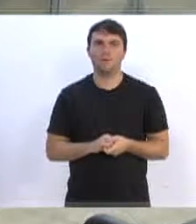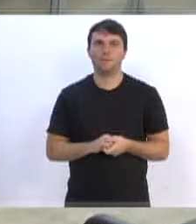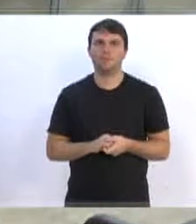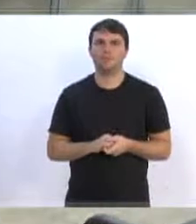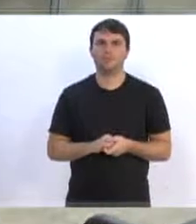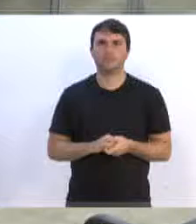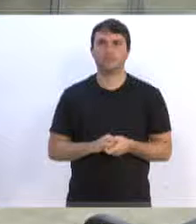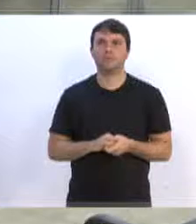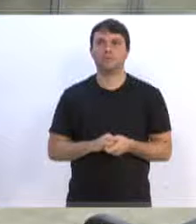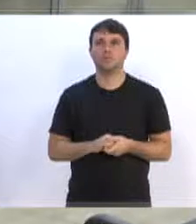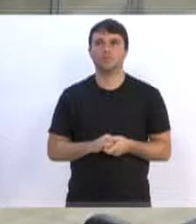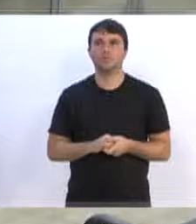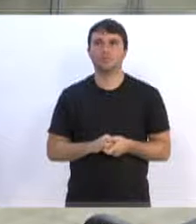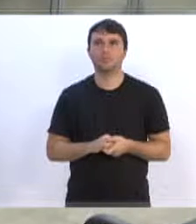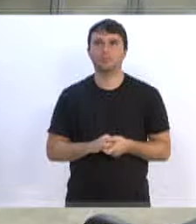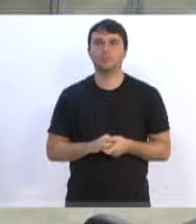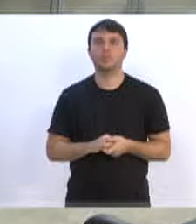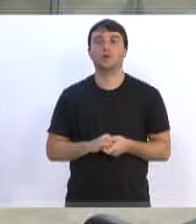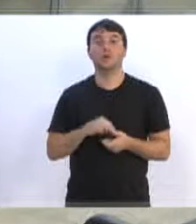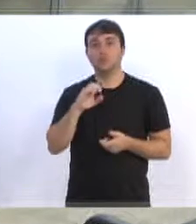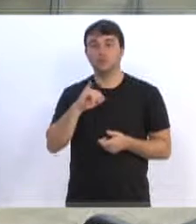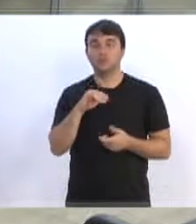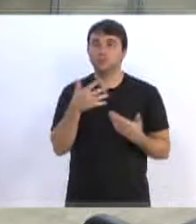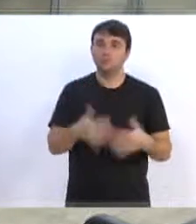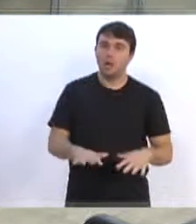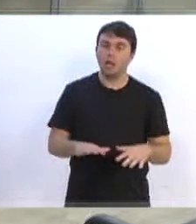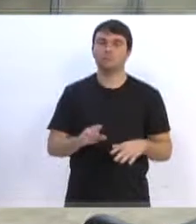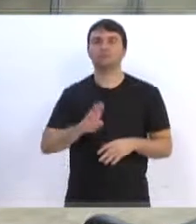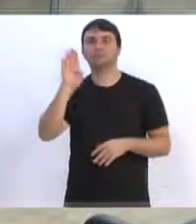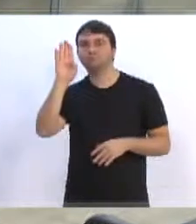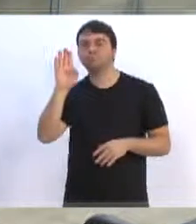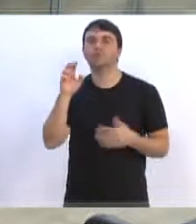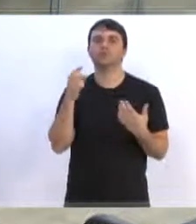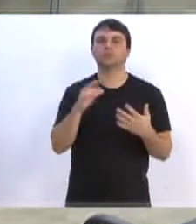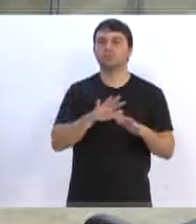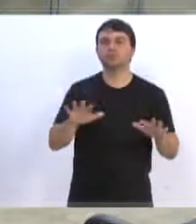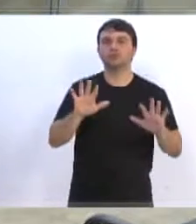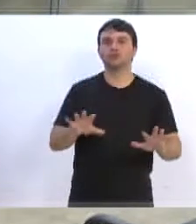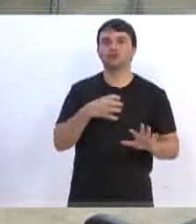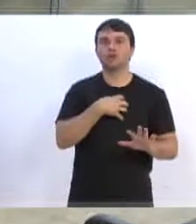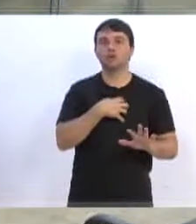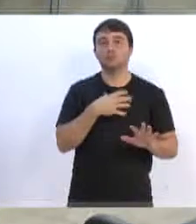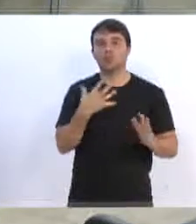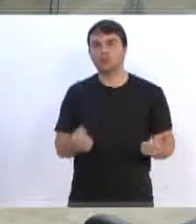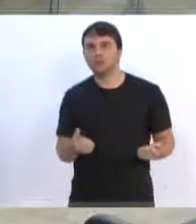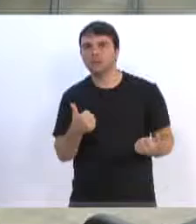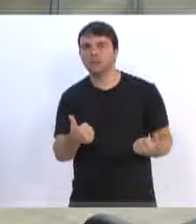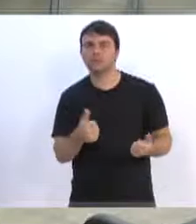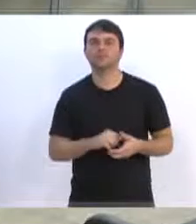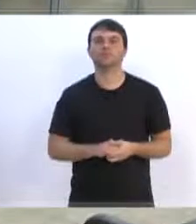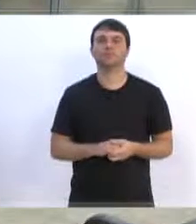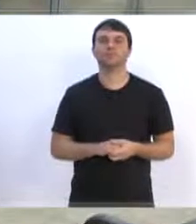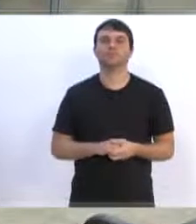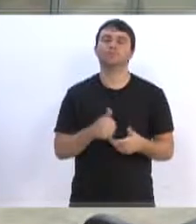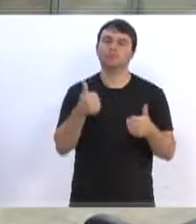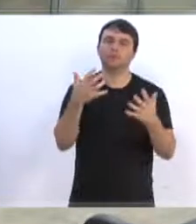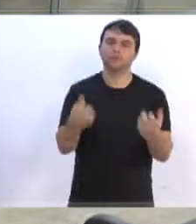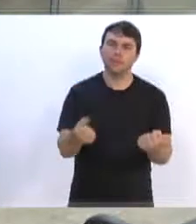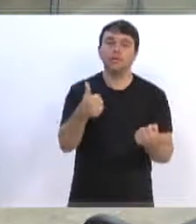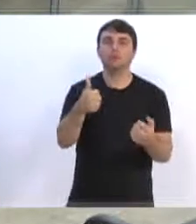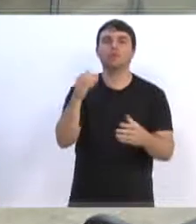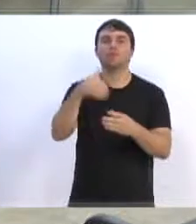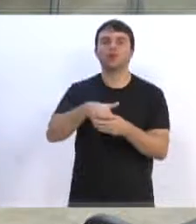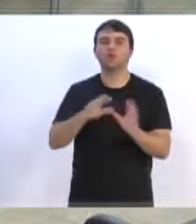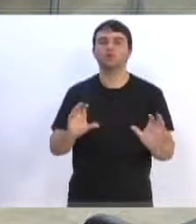se manifestam. Os contrários se manifestam, os favoráveis permaneçam como estão. Então, em votação englobada, a redação